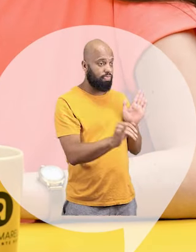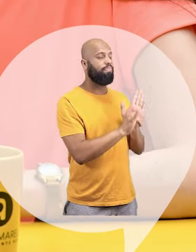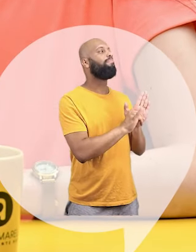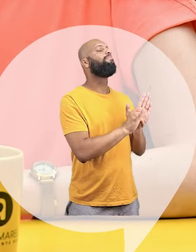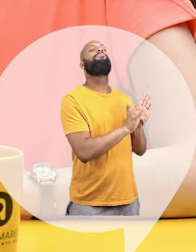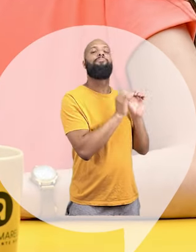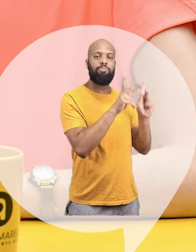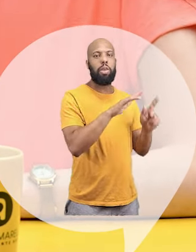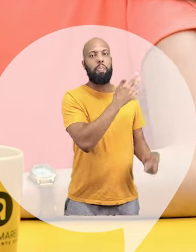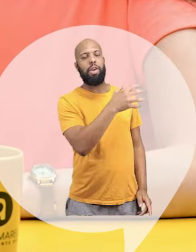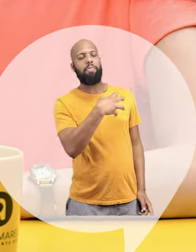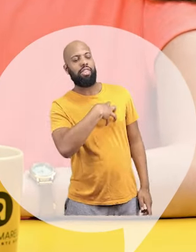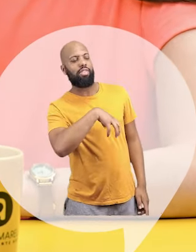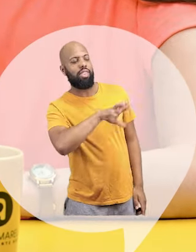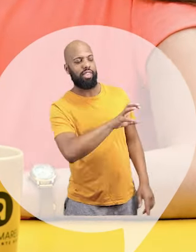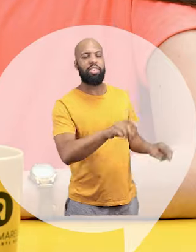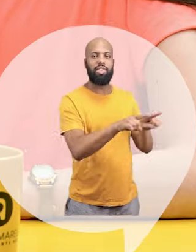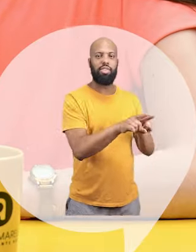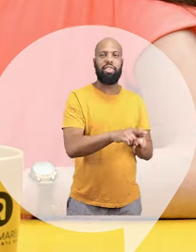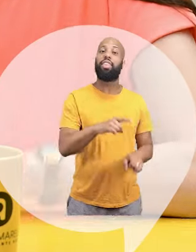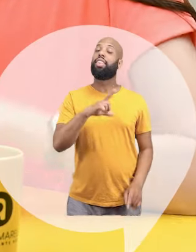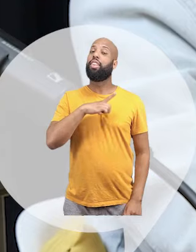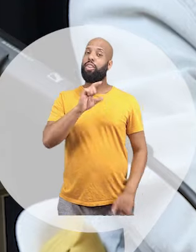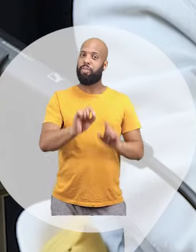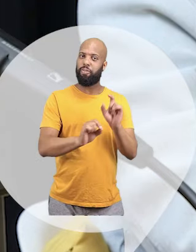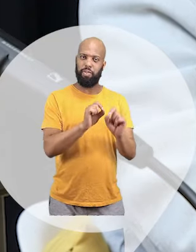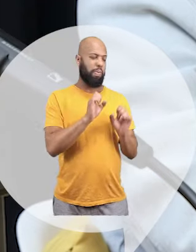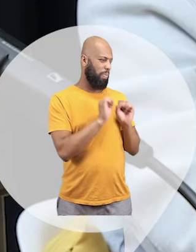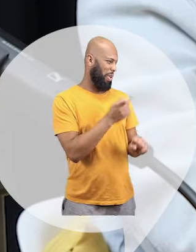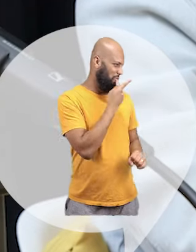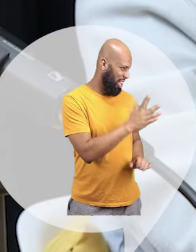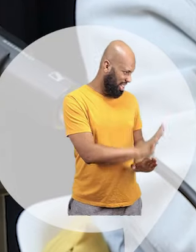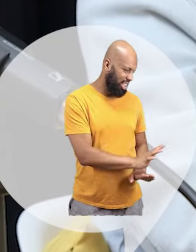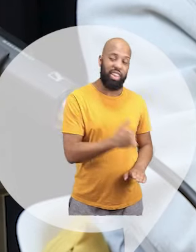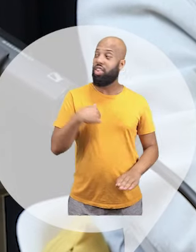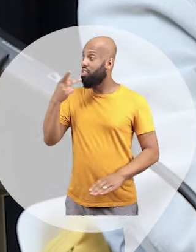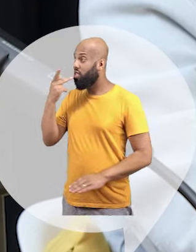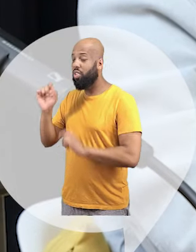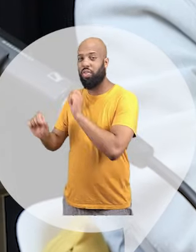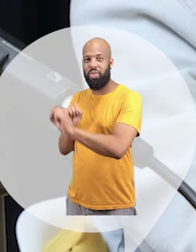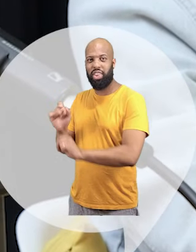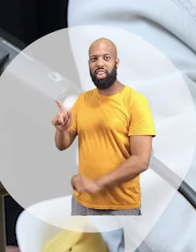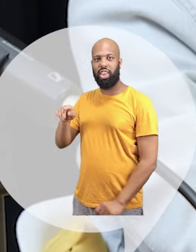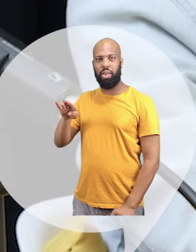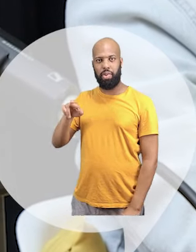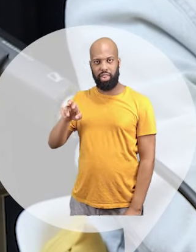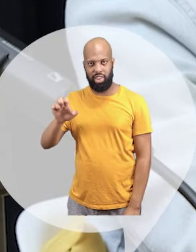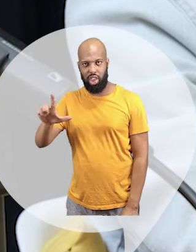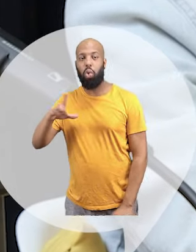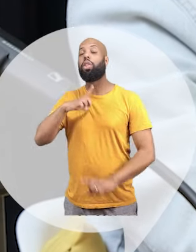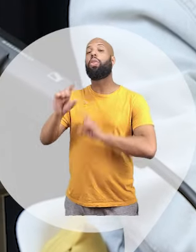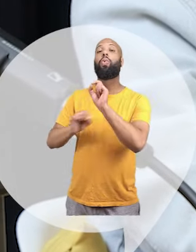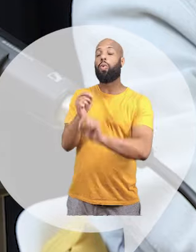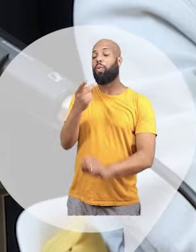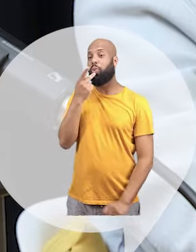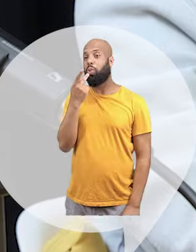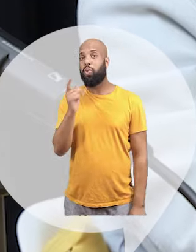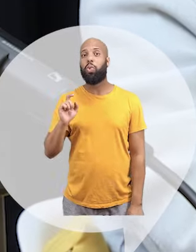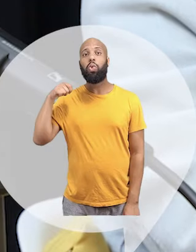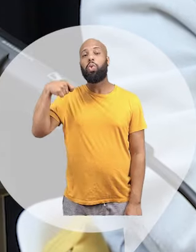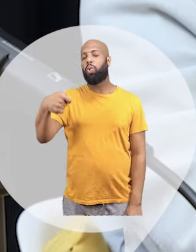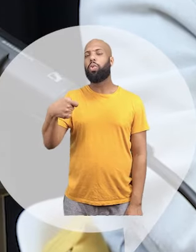nossa era tipo mais ou menos isso mesmo assim eu tenho um apelo pai eu ia dizer que o Gabriel trouxe essa questão